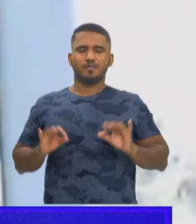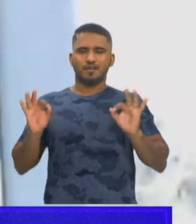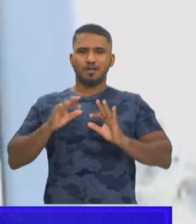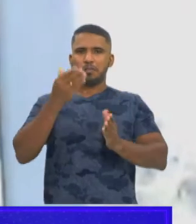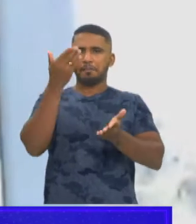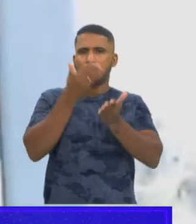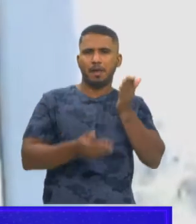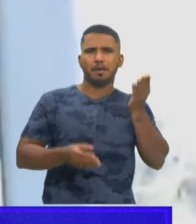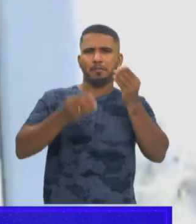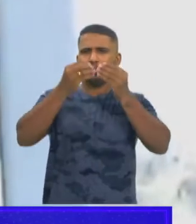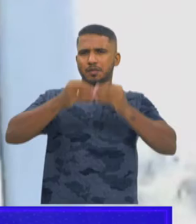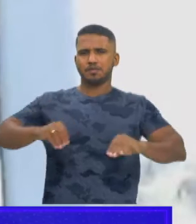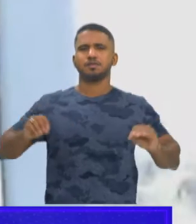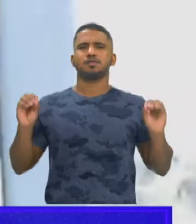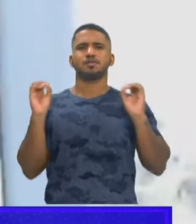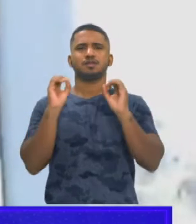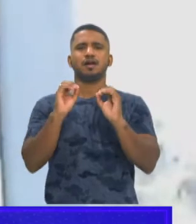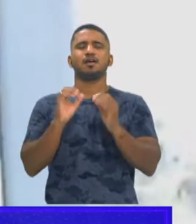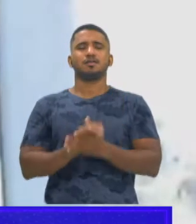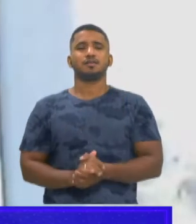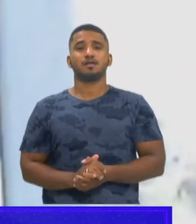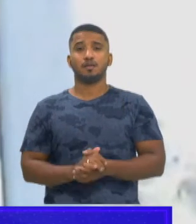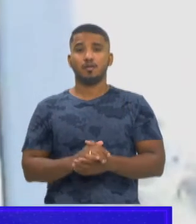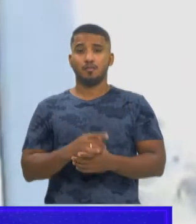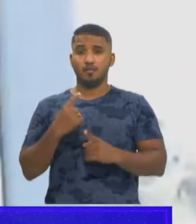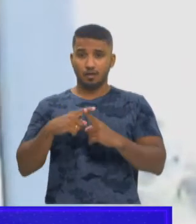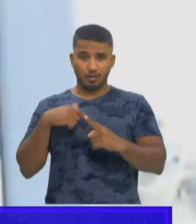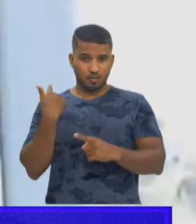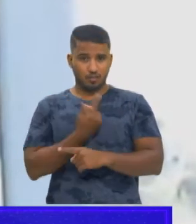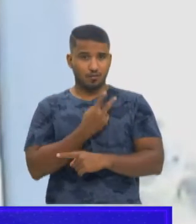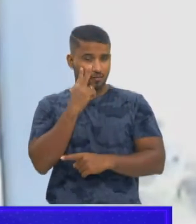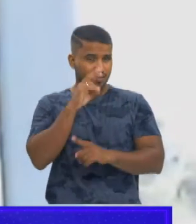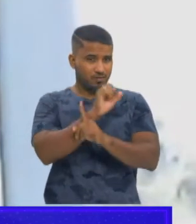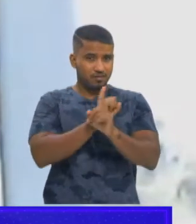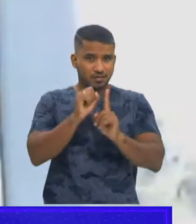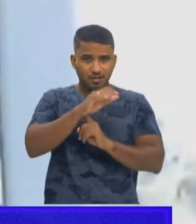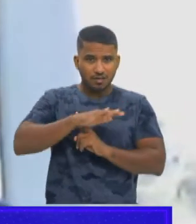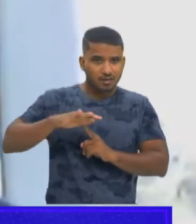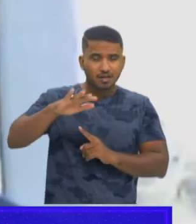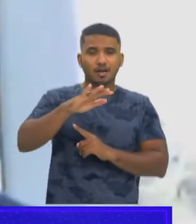o direito dessas pessoas não sofram